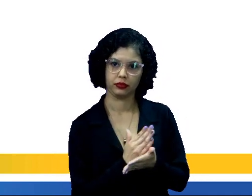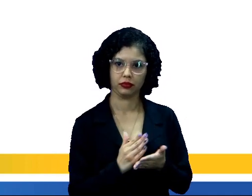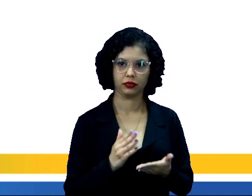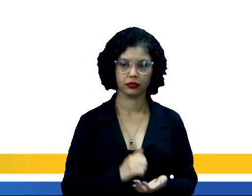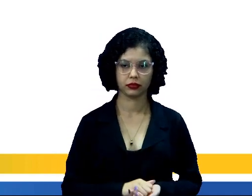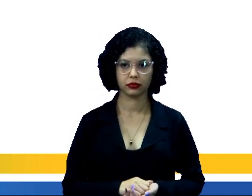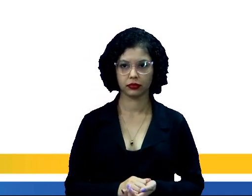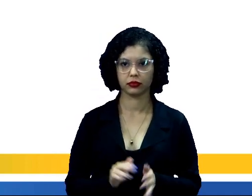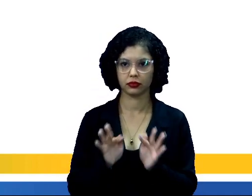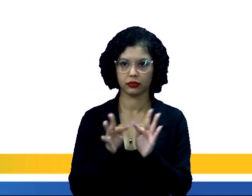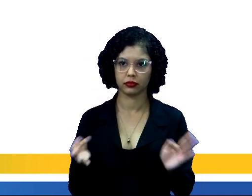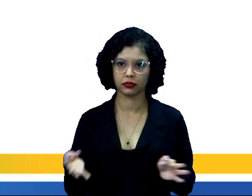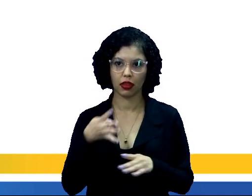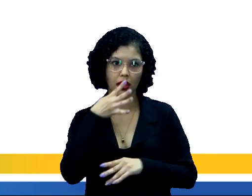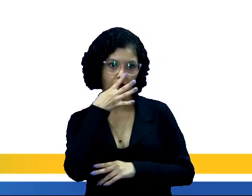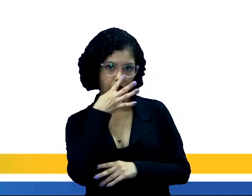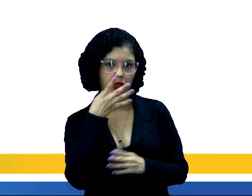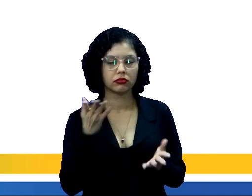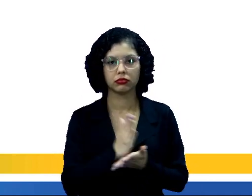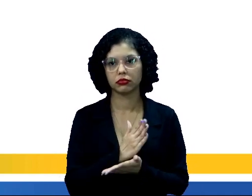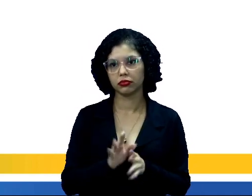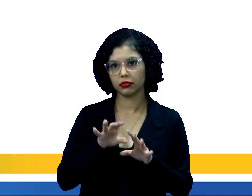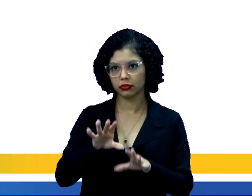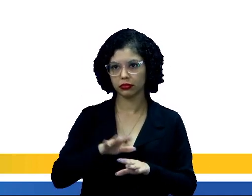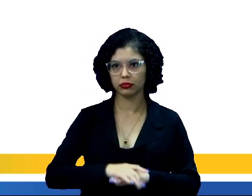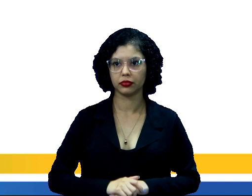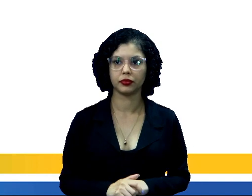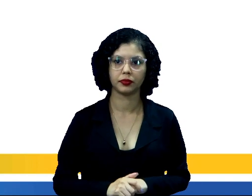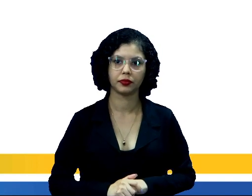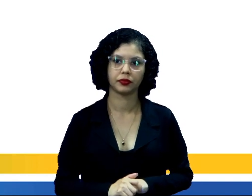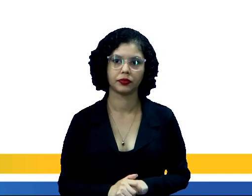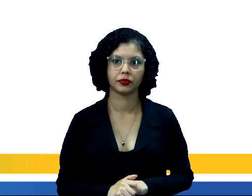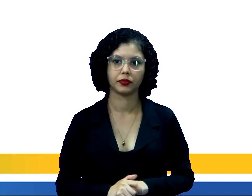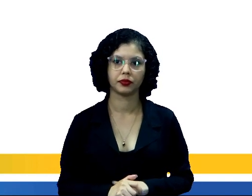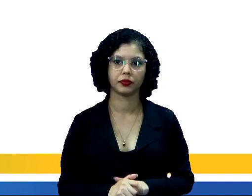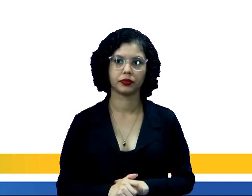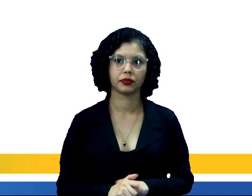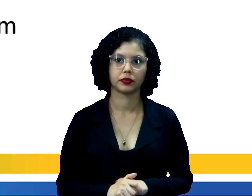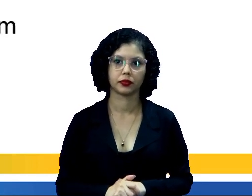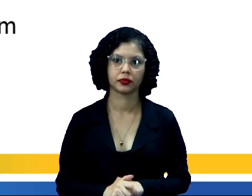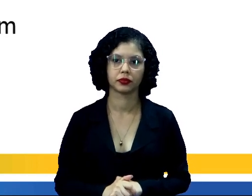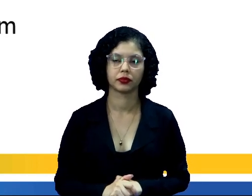alguma frase com espanto, alguma coisa do tipo.